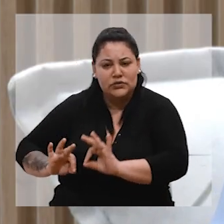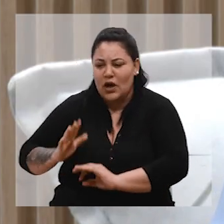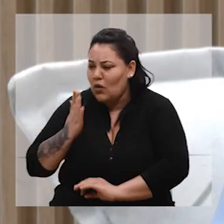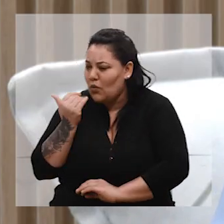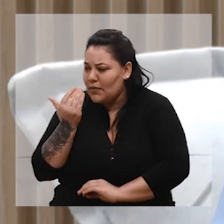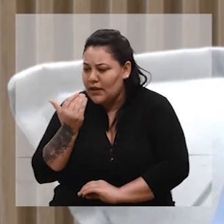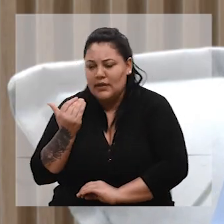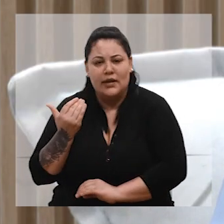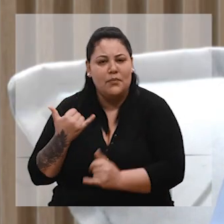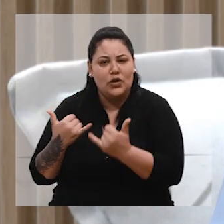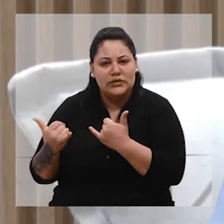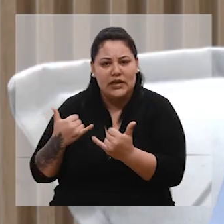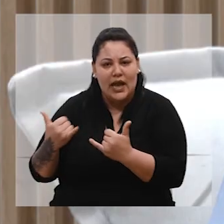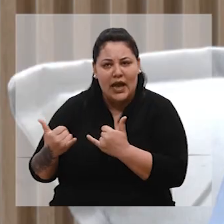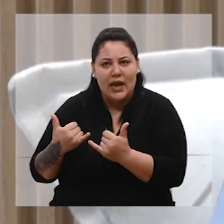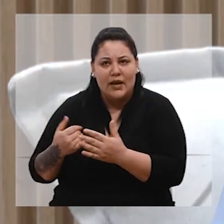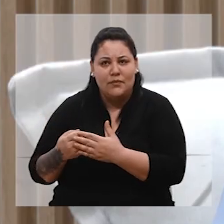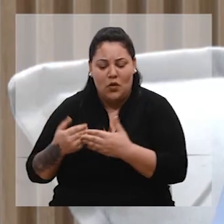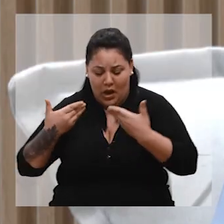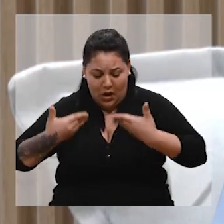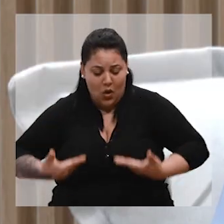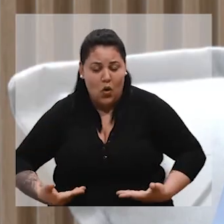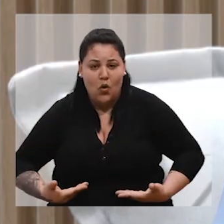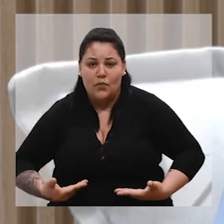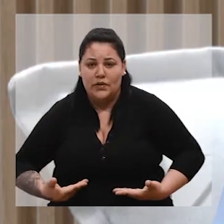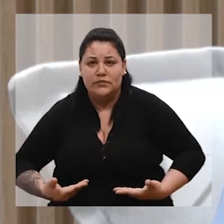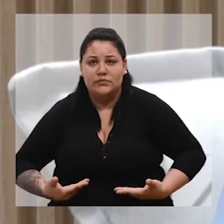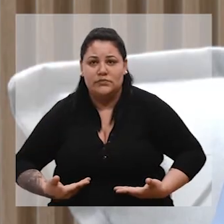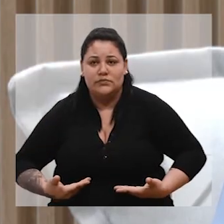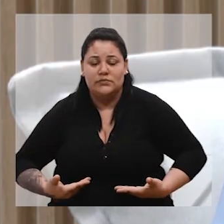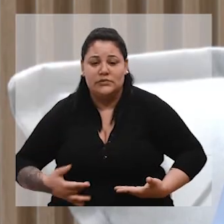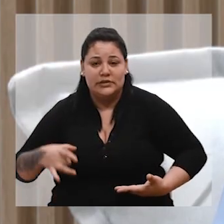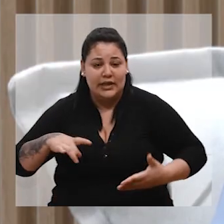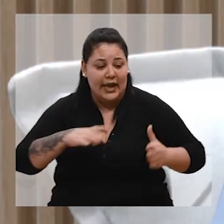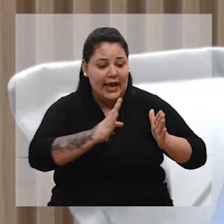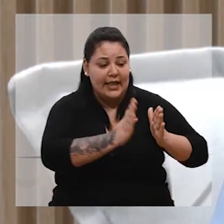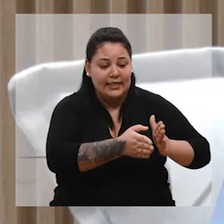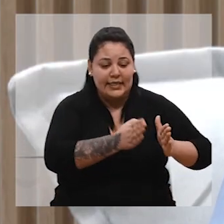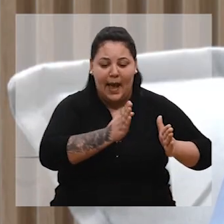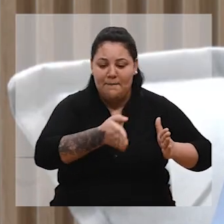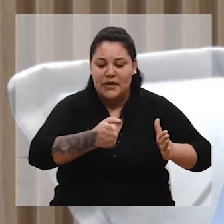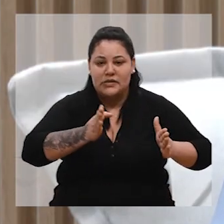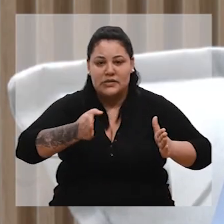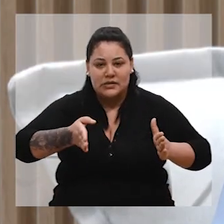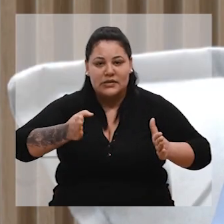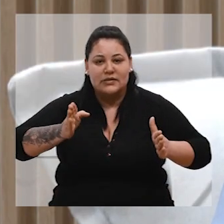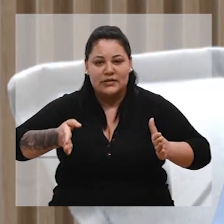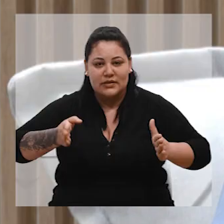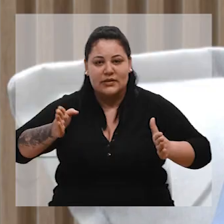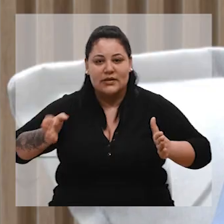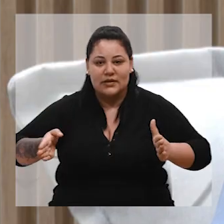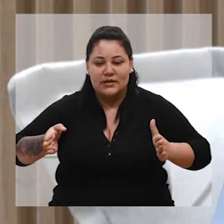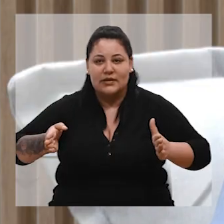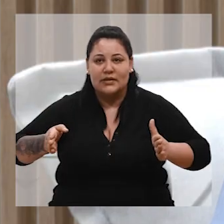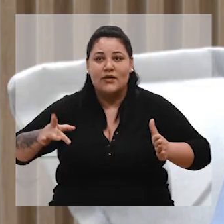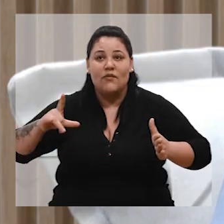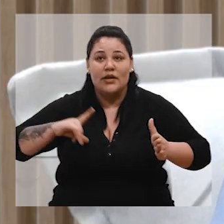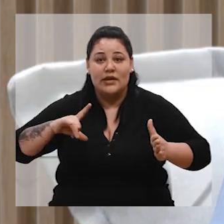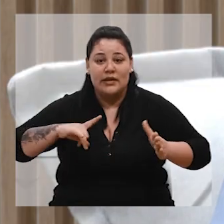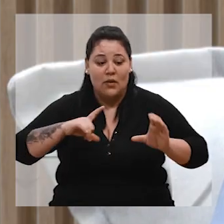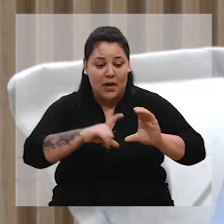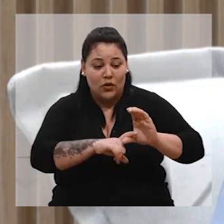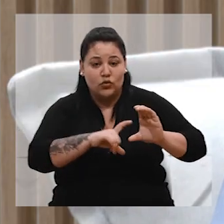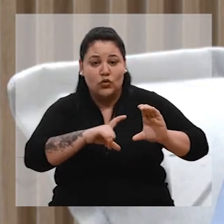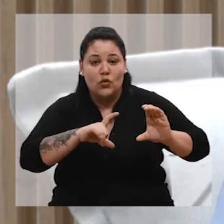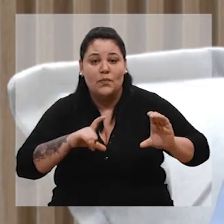seja arrumando a sua lancheira, né? Seja arrumando sua roupa, são etapas para que ele venha a